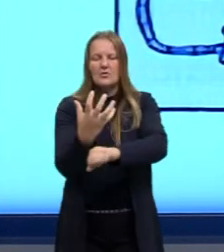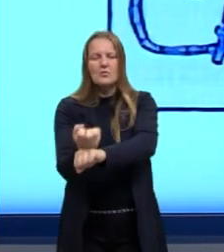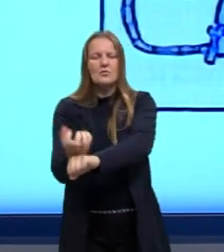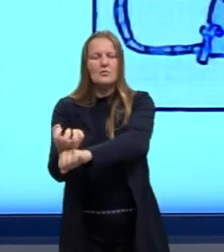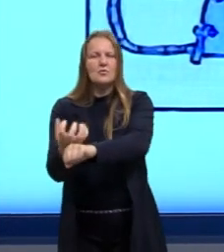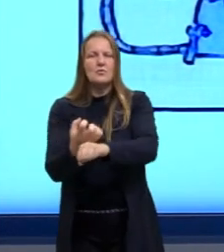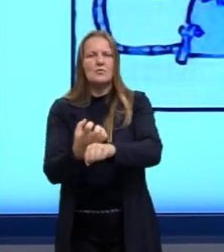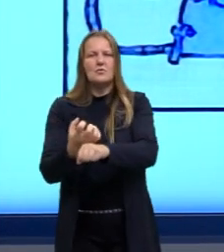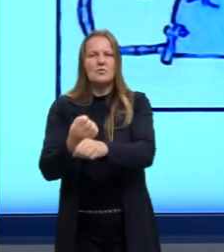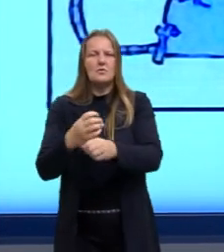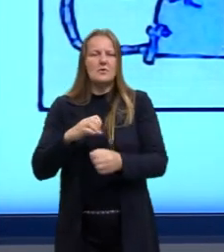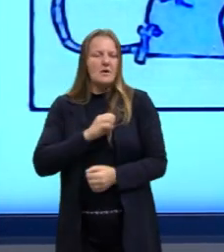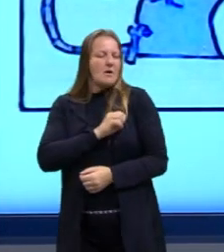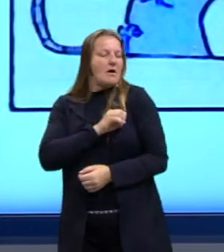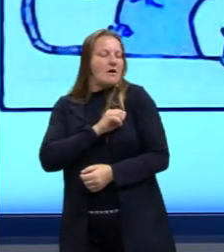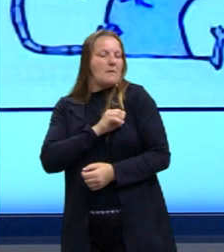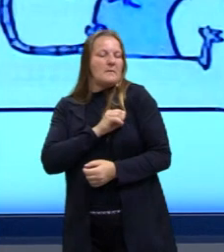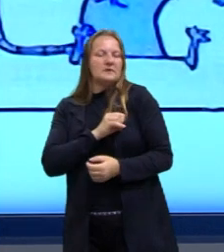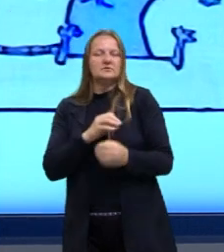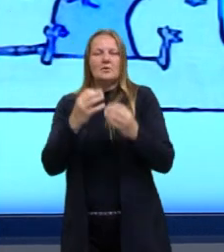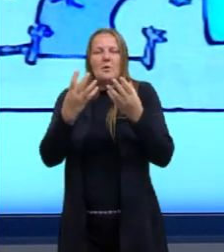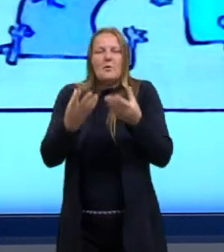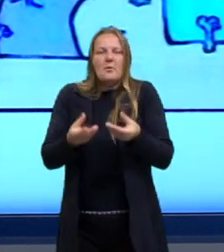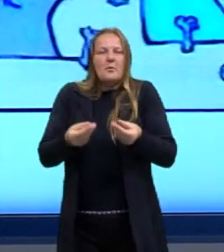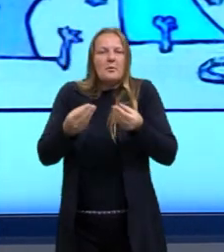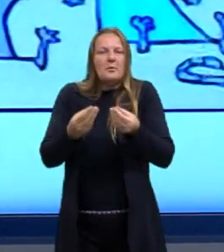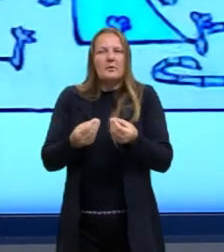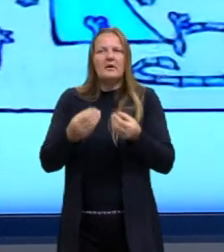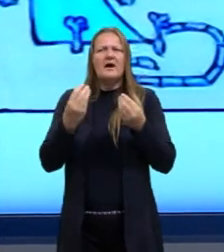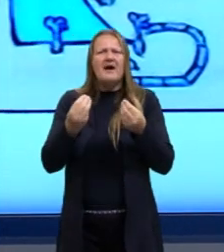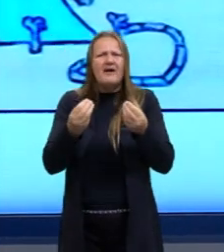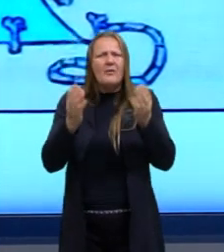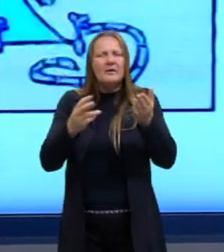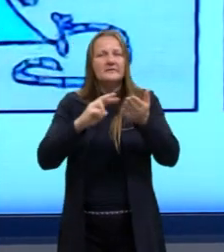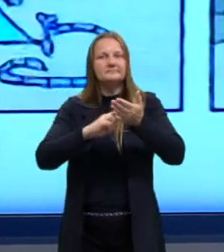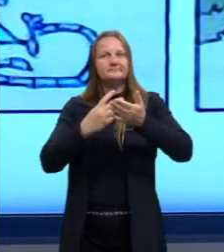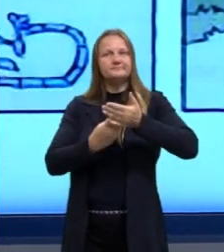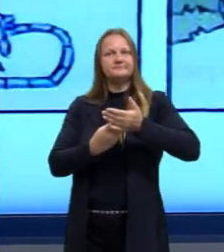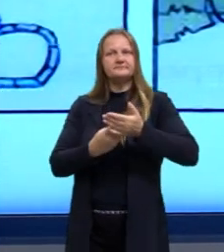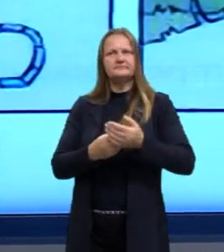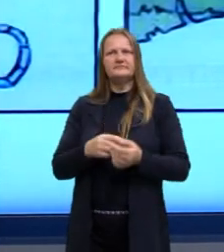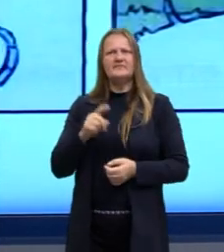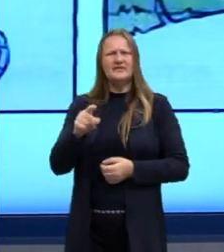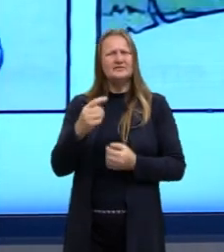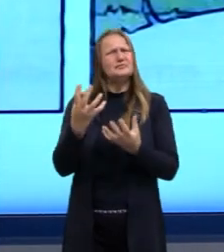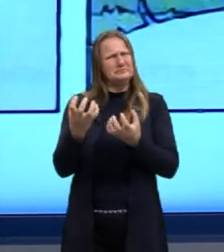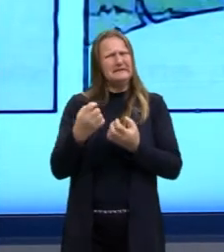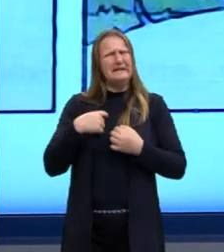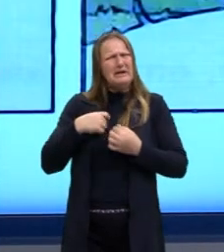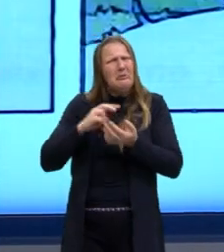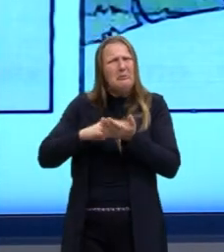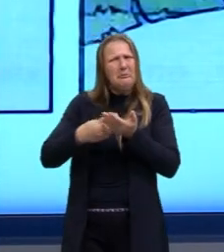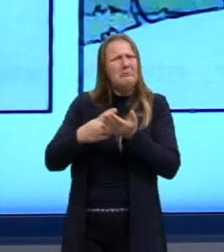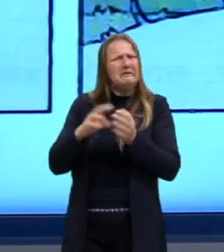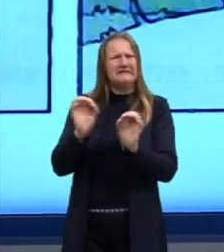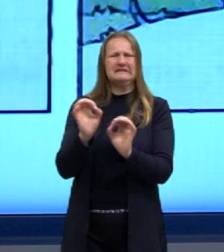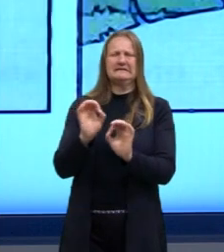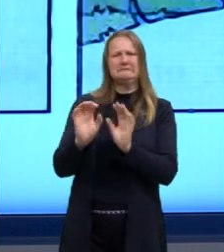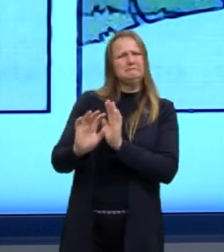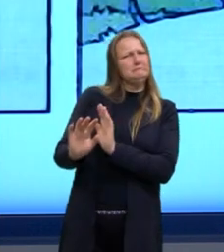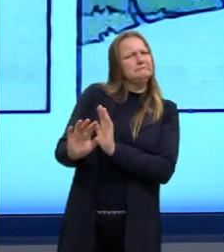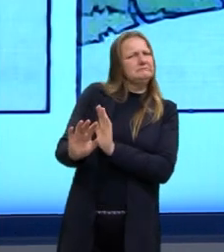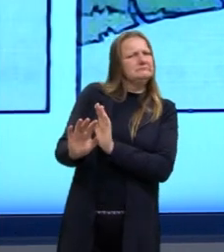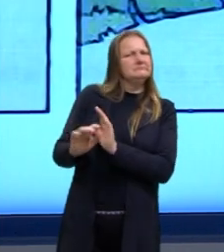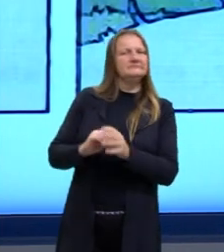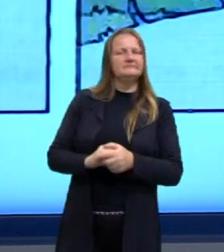inflável de paixão uau agora traduz aí você está querendo demais tem coisas que né